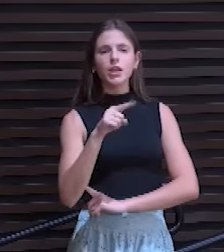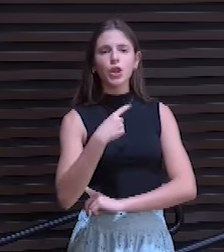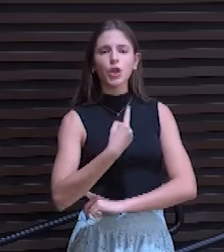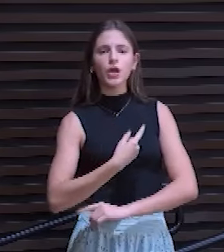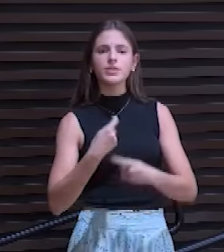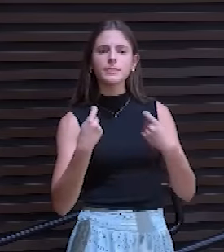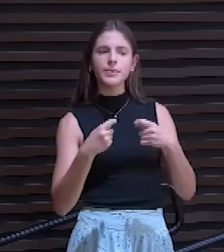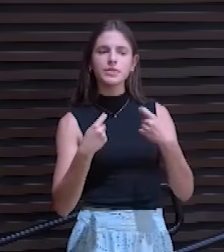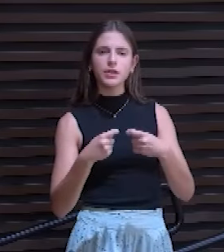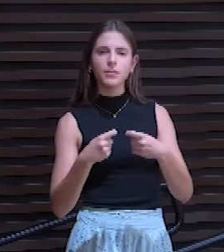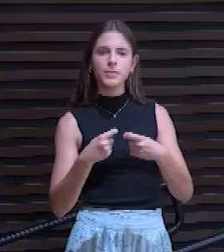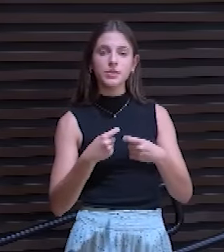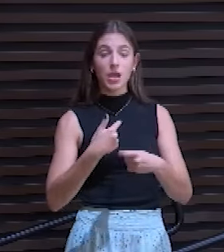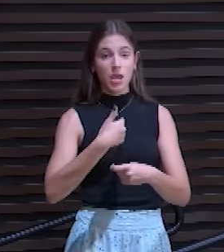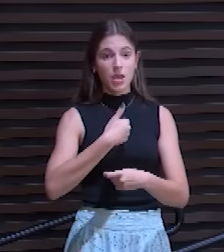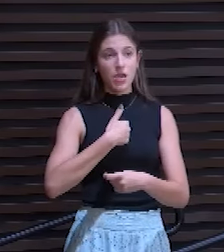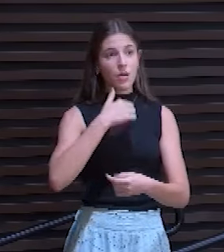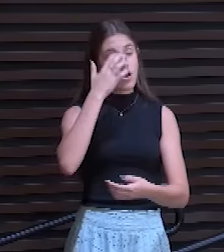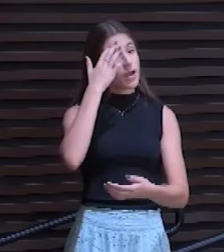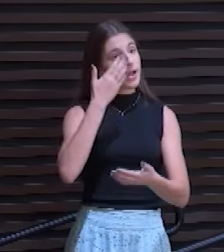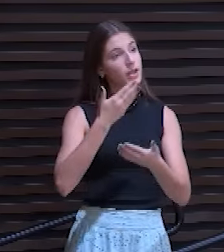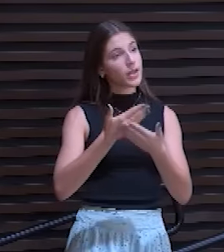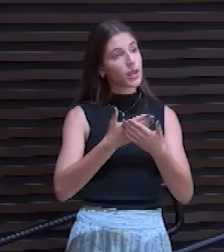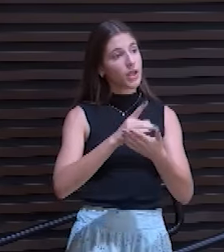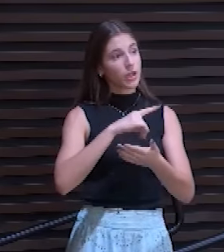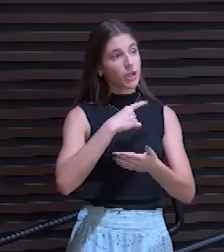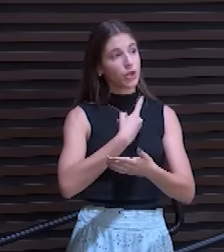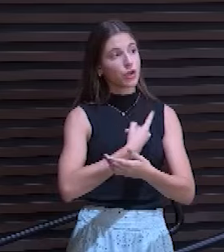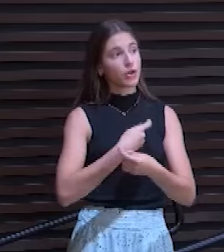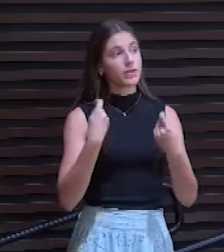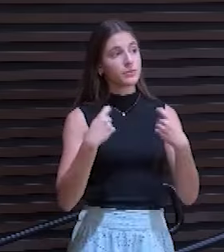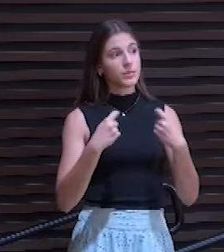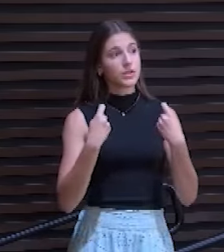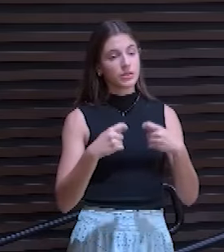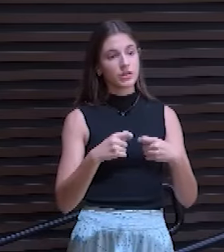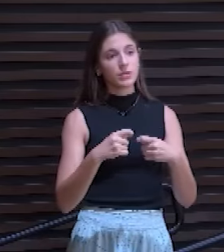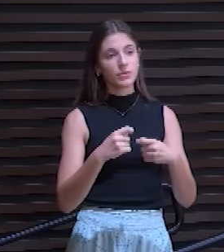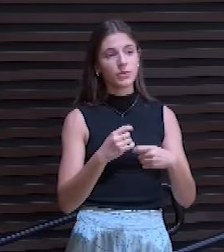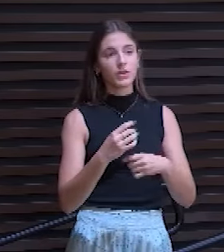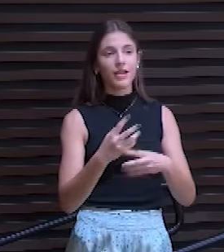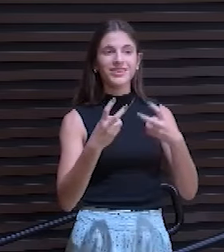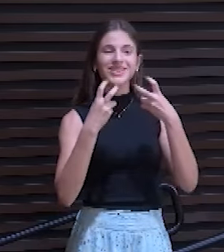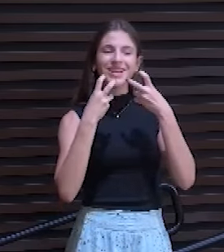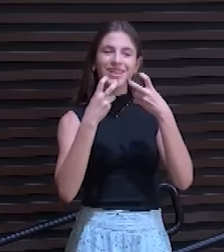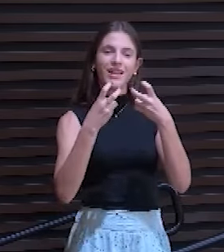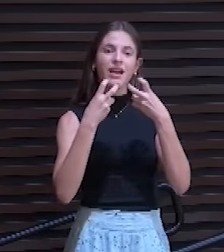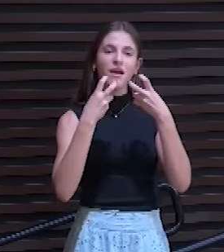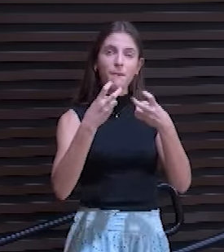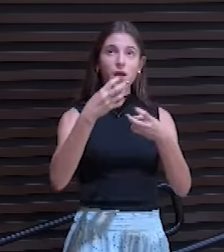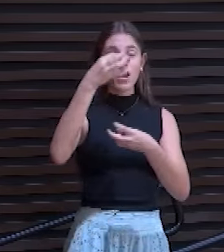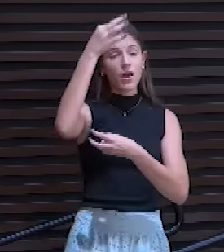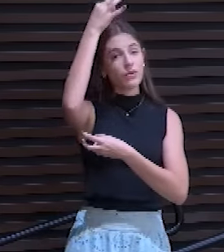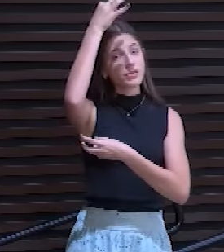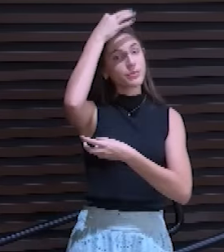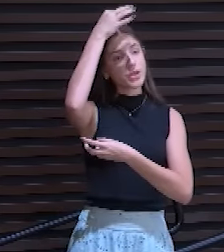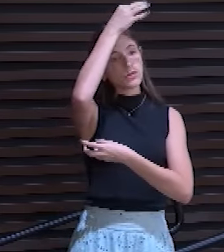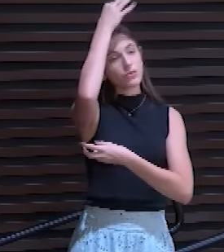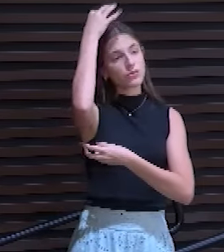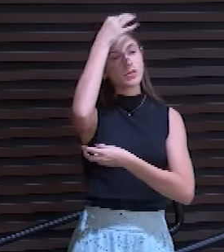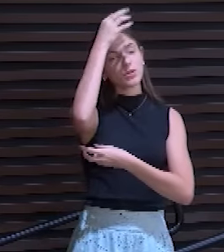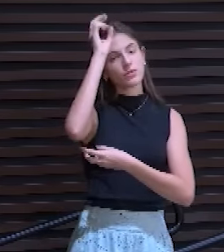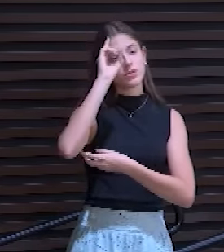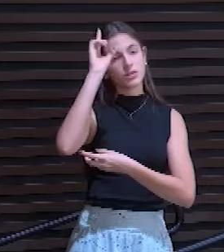Eu creio que a nossa maior necessidade é de pedir, é de clamar ao Espírito Santo de